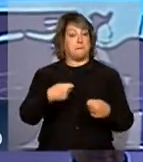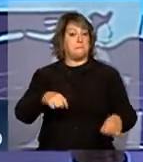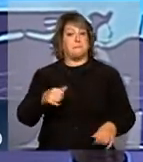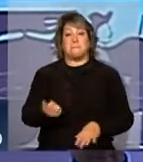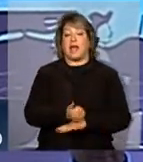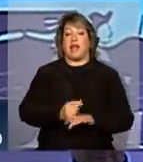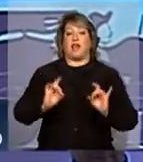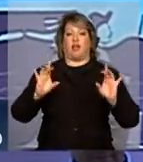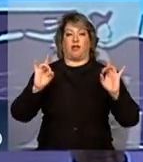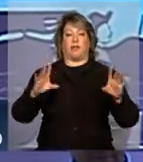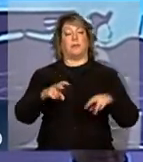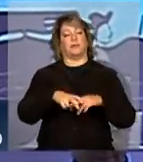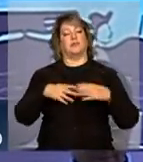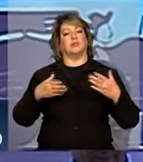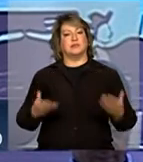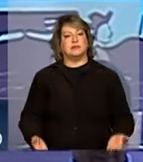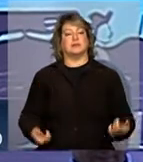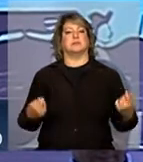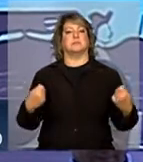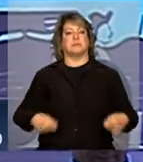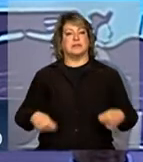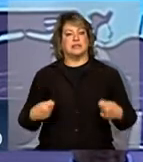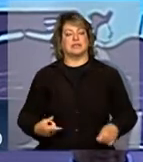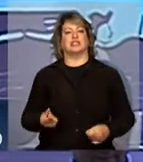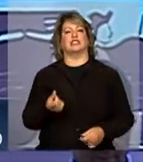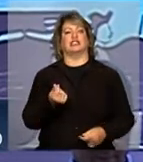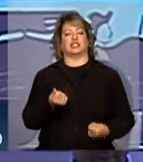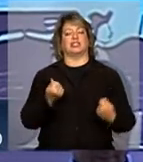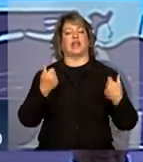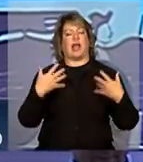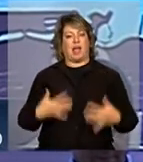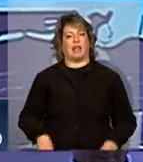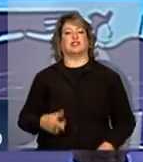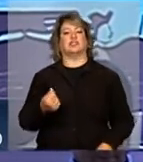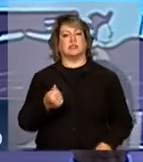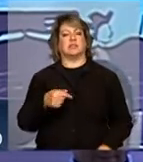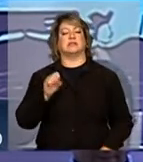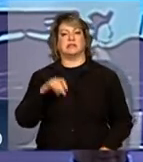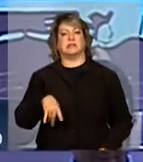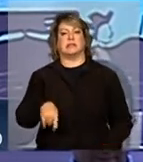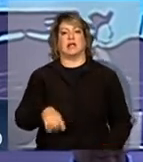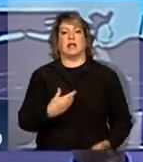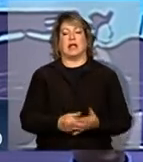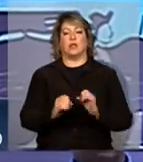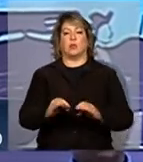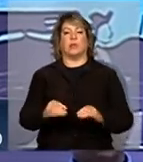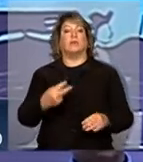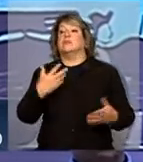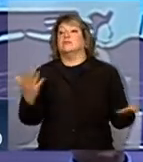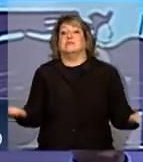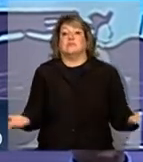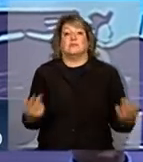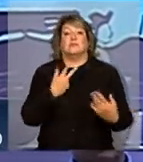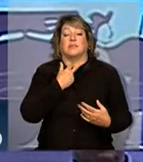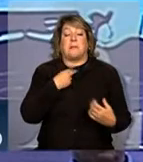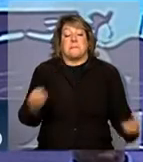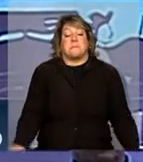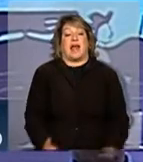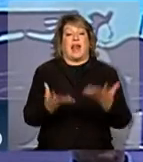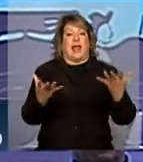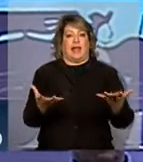melhores. Por isso, tem de gastar dinheiro com educação. Não há milagre.